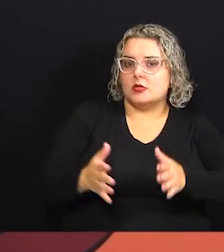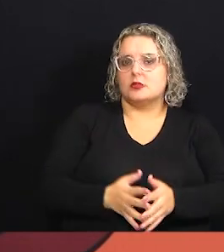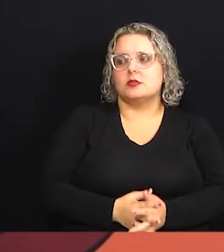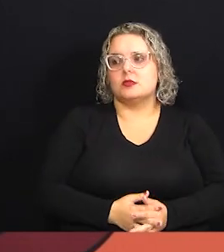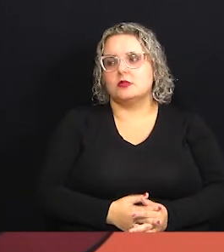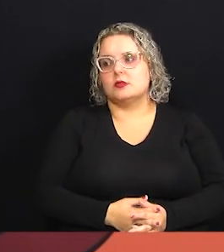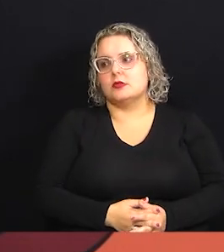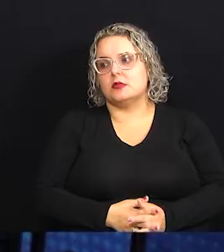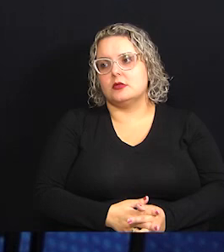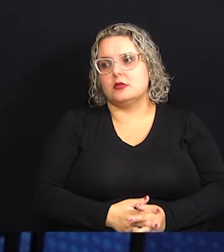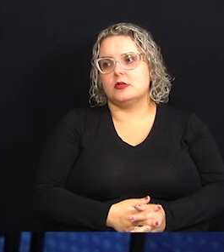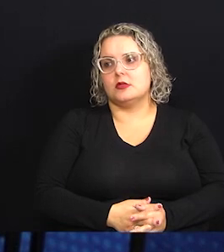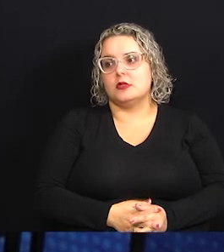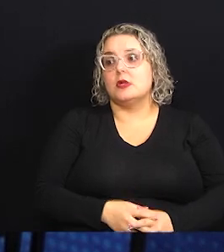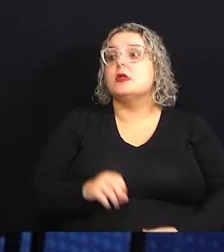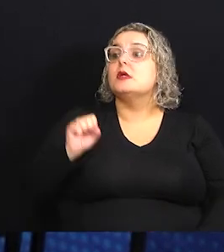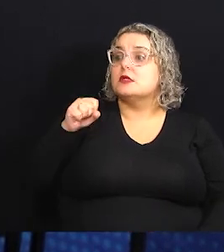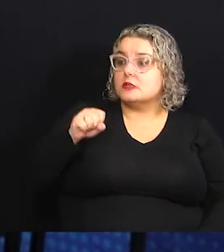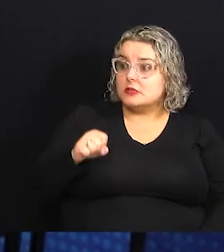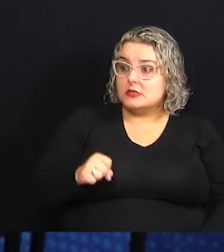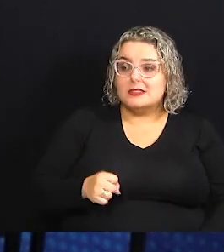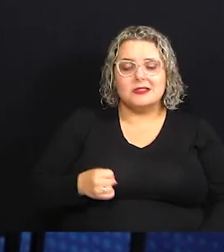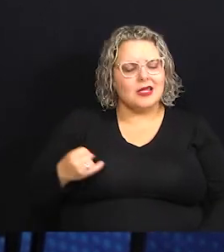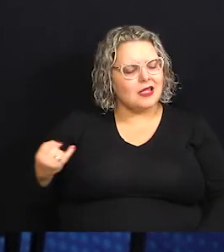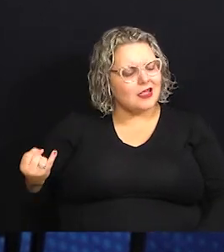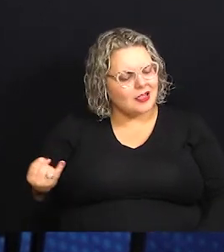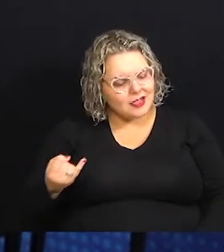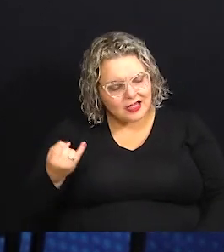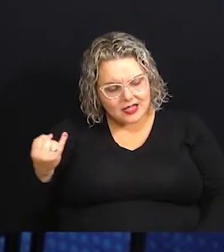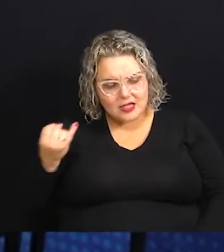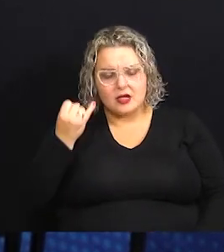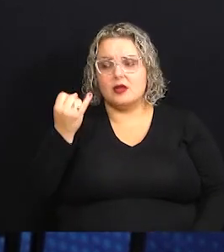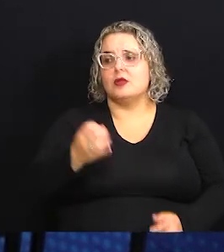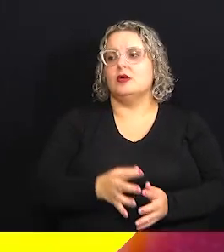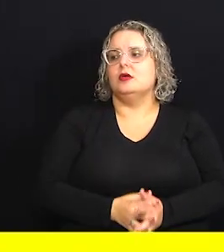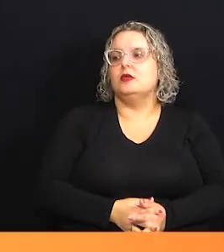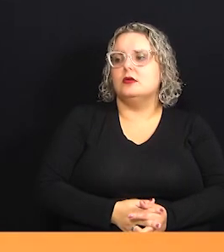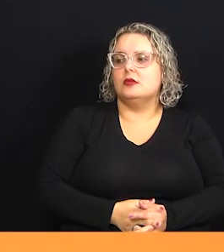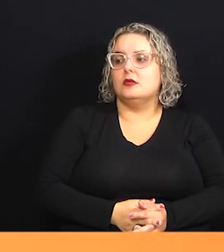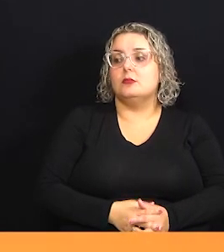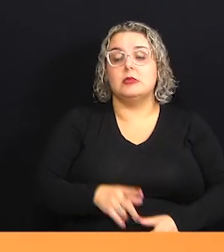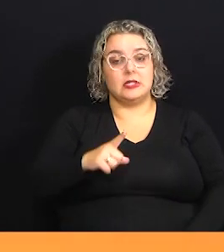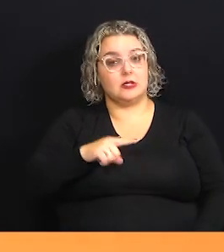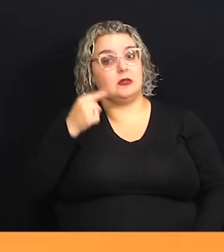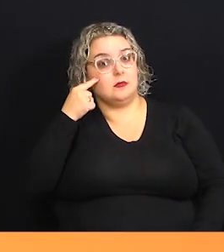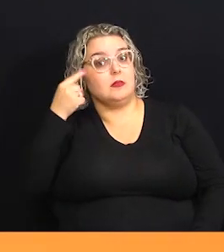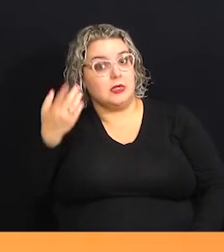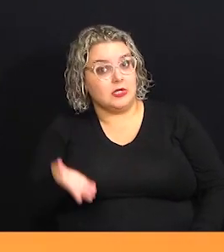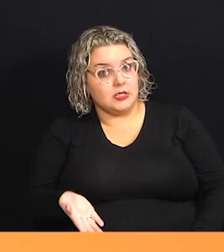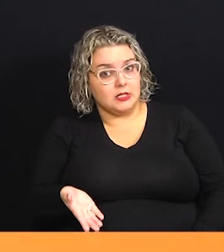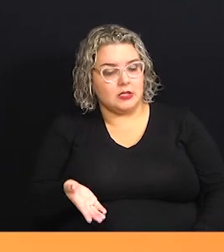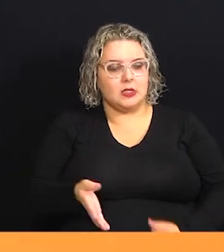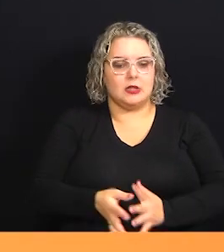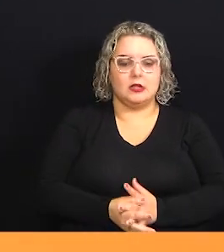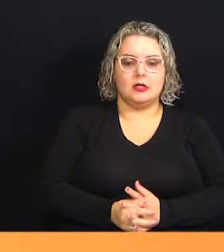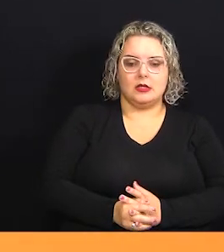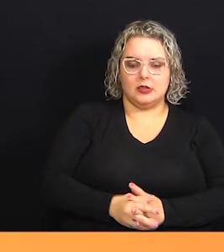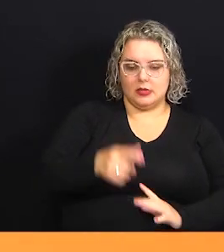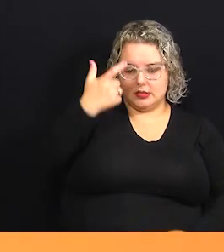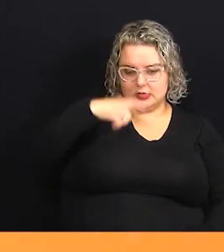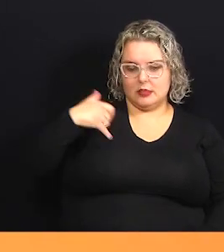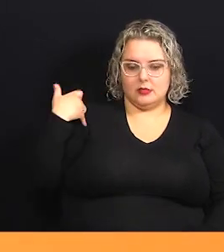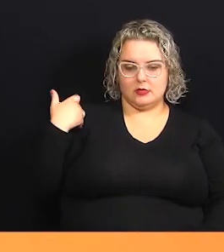importante nesse momento. É extremamente importante. Para você ter uma ideia, eu